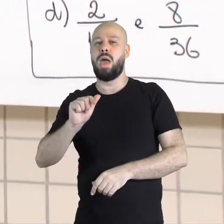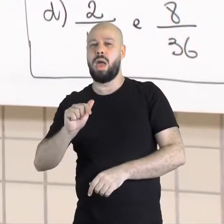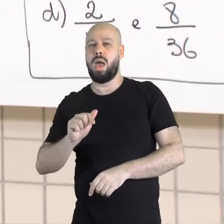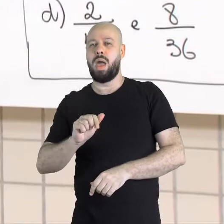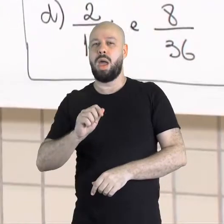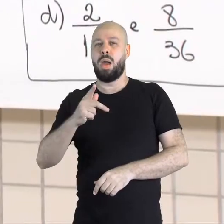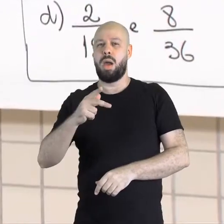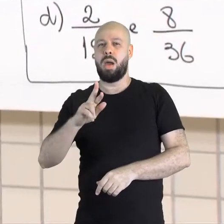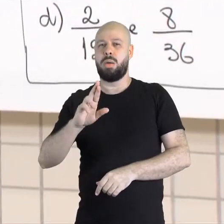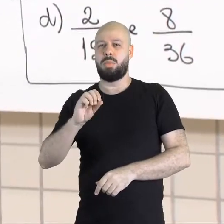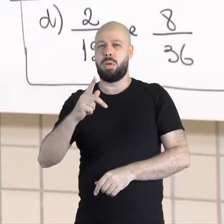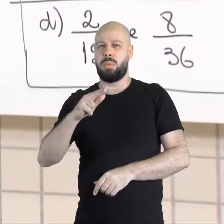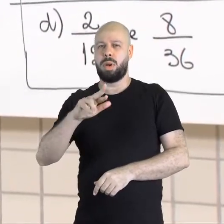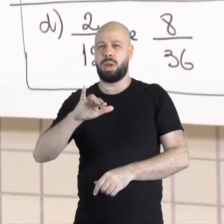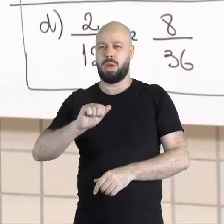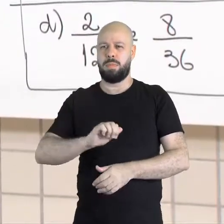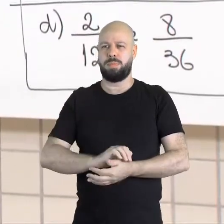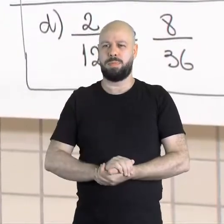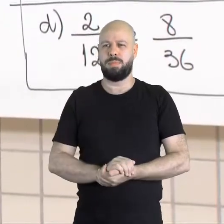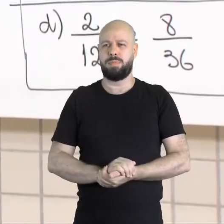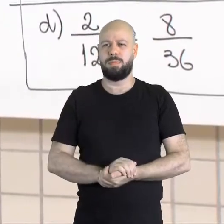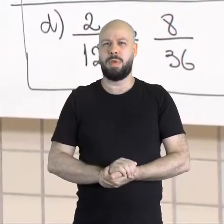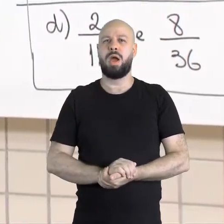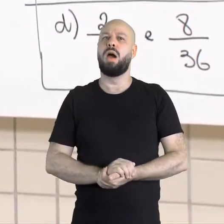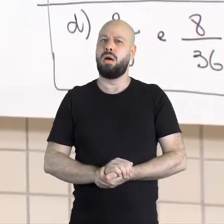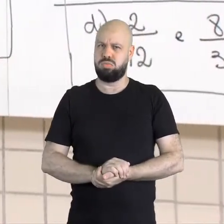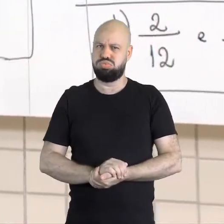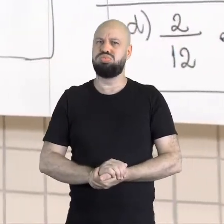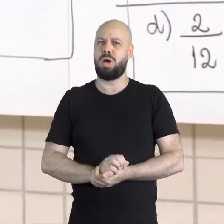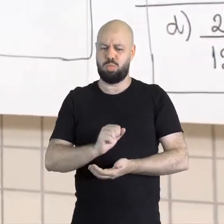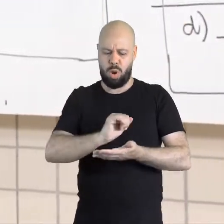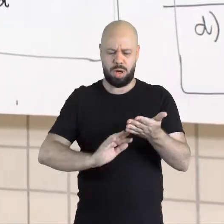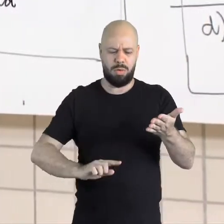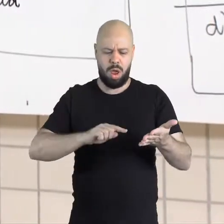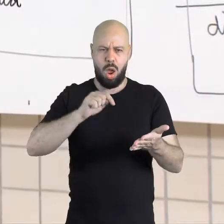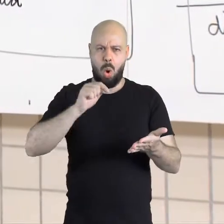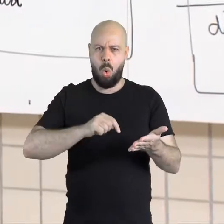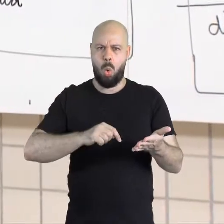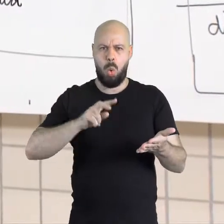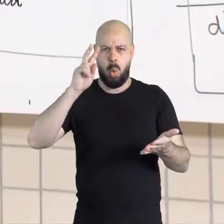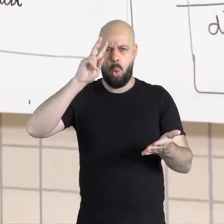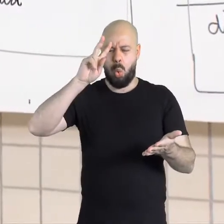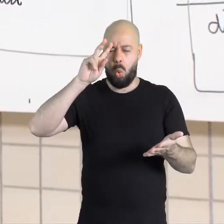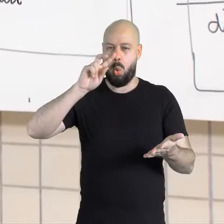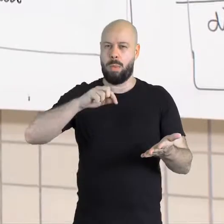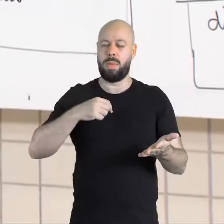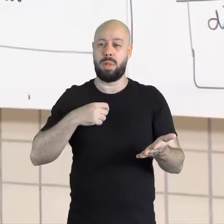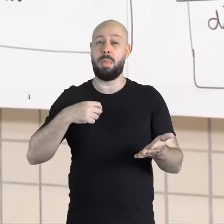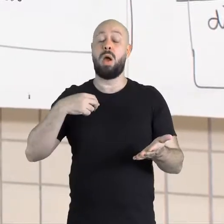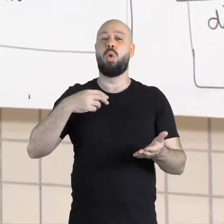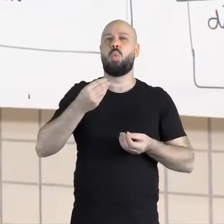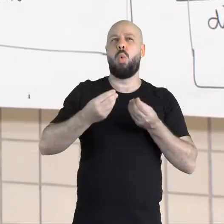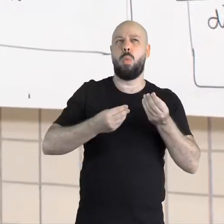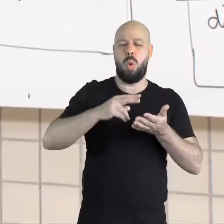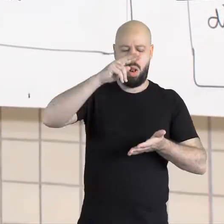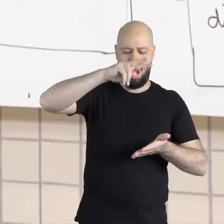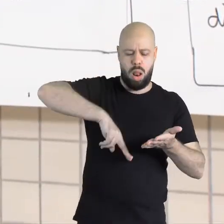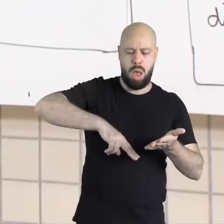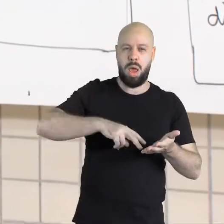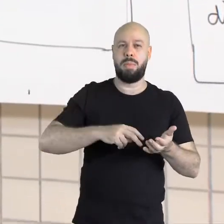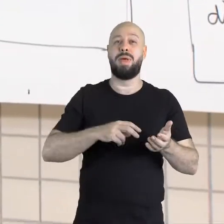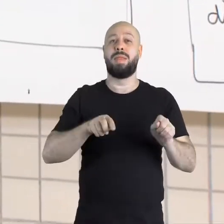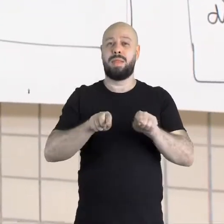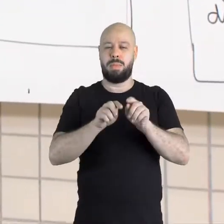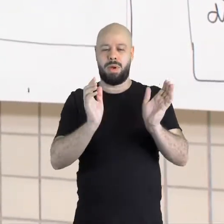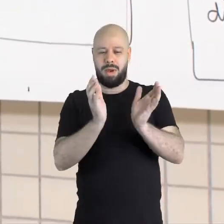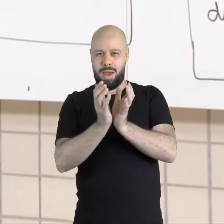própria. Olha quanta coisa nesse exercício nós vimos. Nós aprendemos a leitura, vimos as classificações que nós